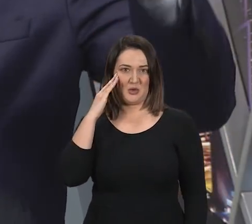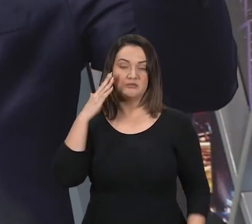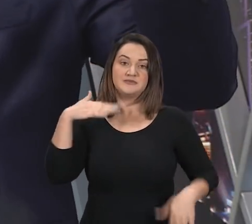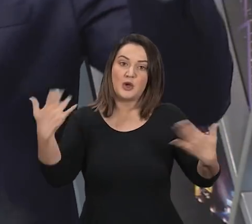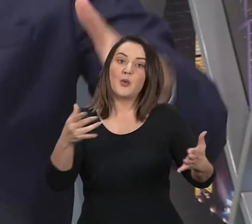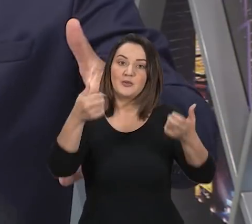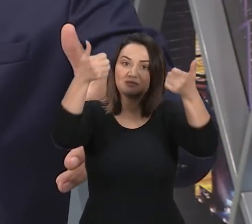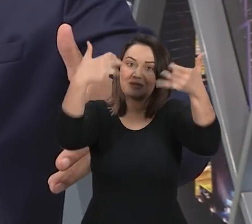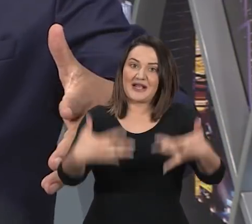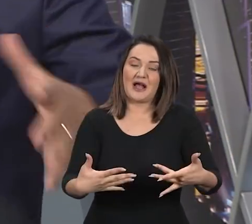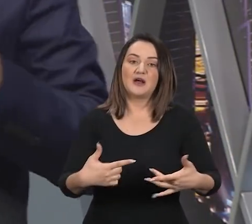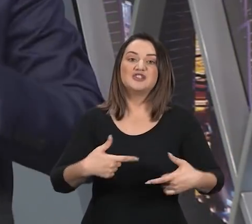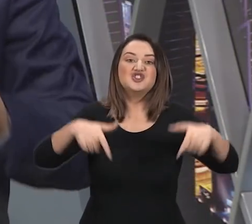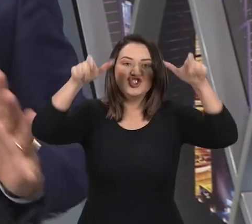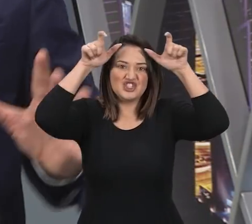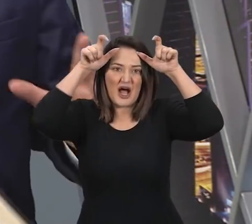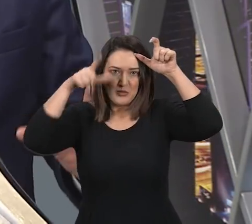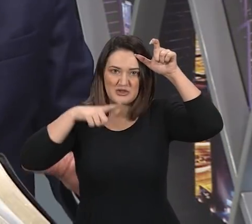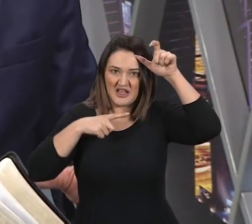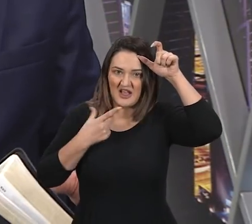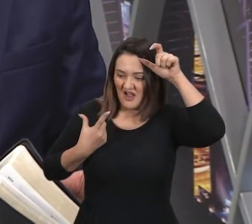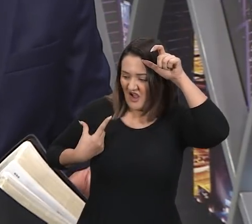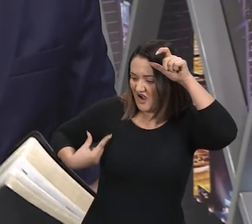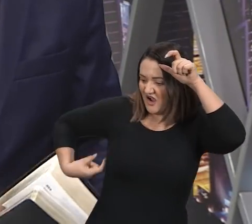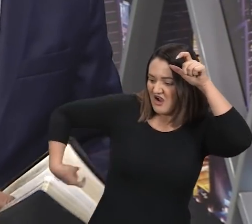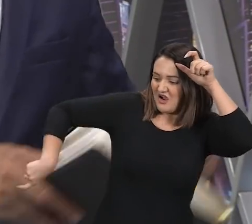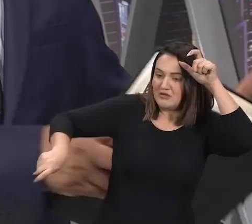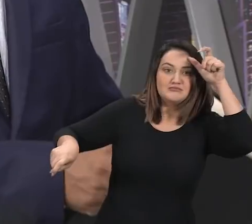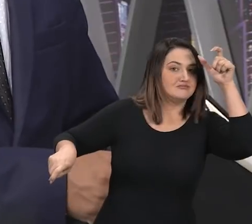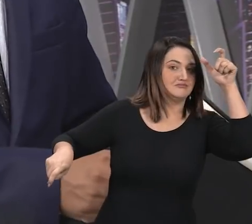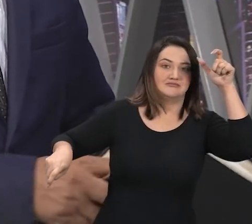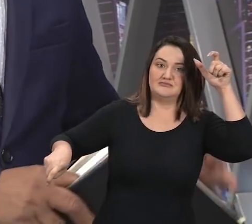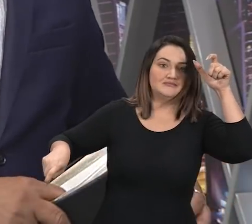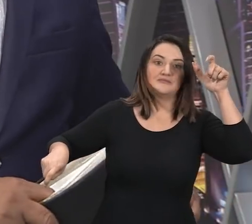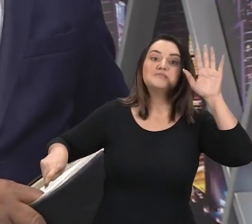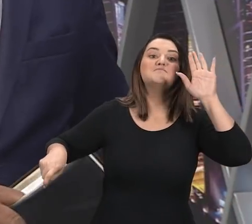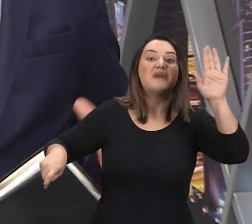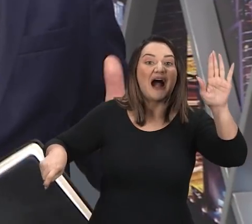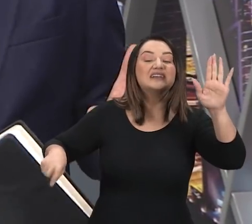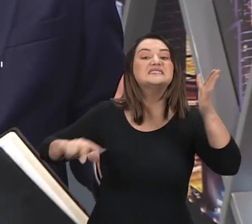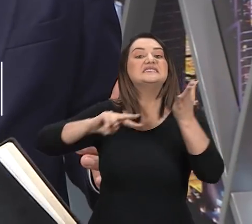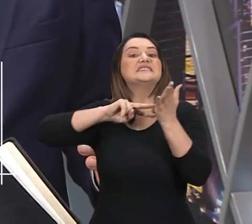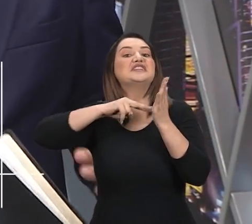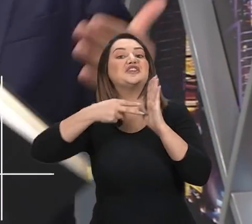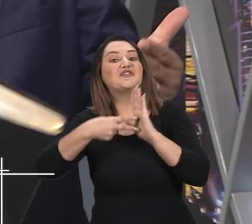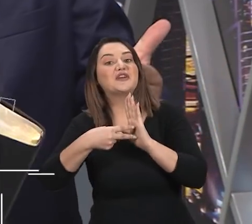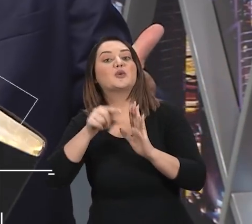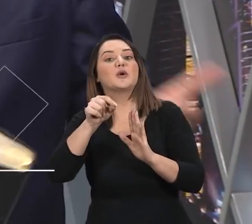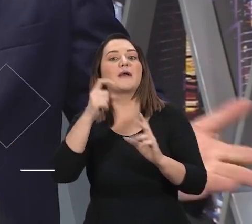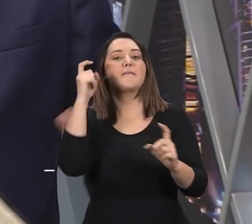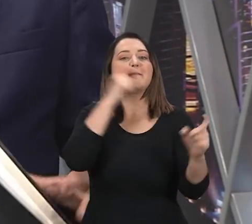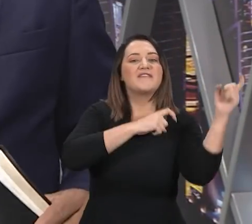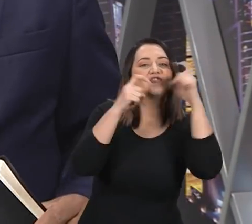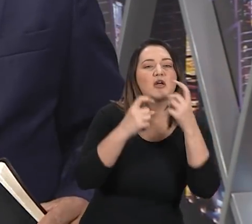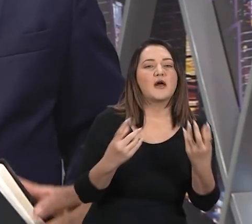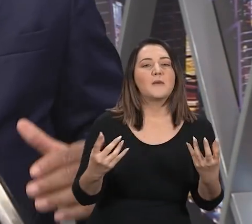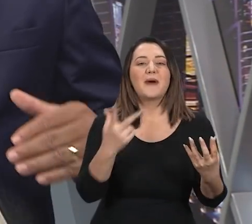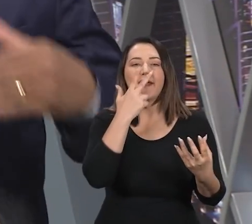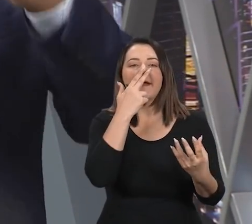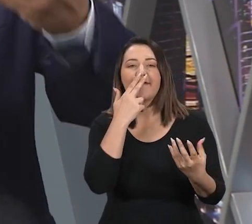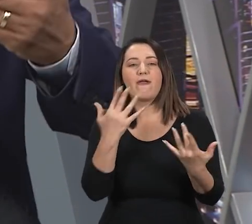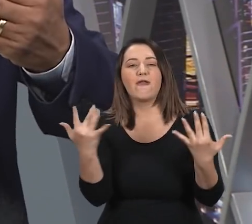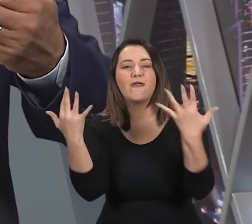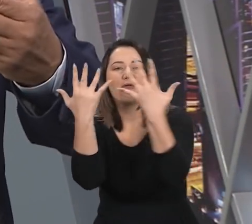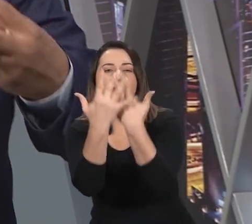engano, mentira. Então vamos lá, o diabo tem um rabo literal? Não. Mas tem um rabo simbólico? Tem.